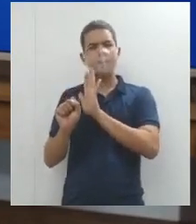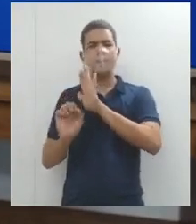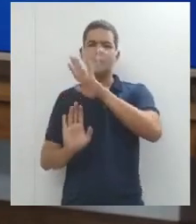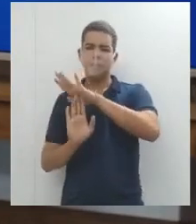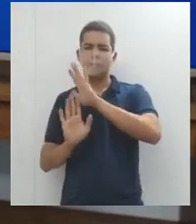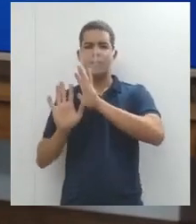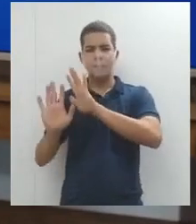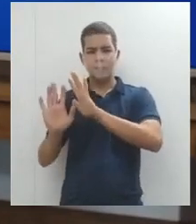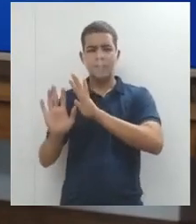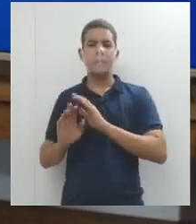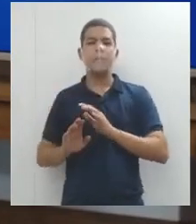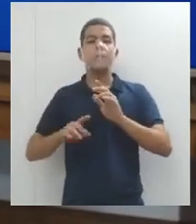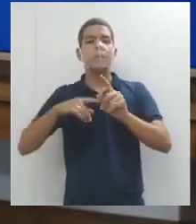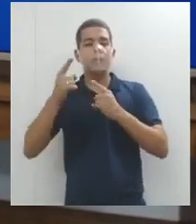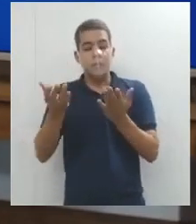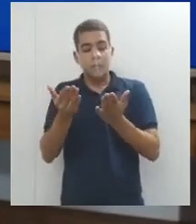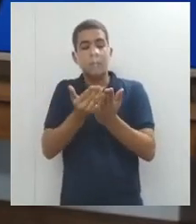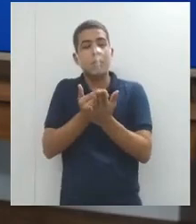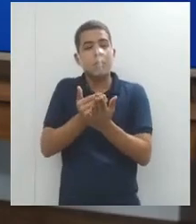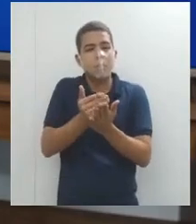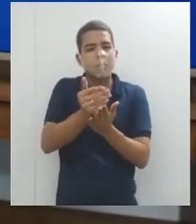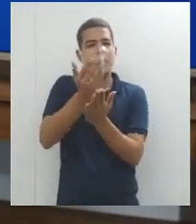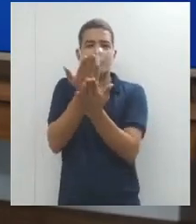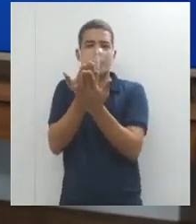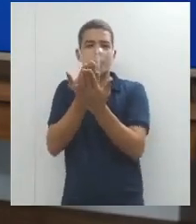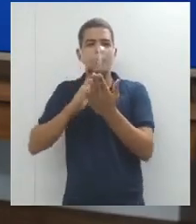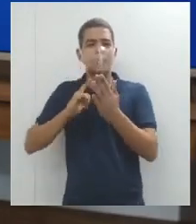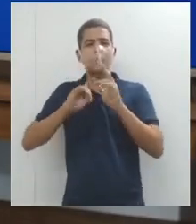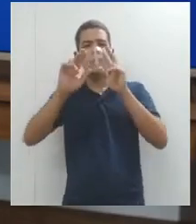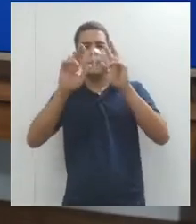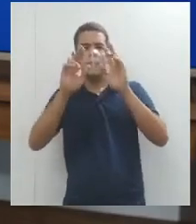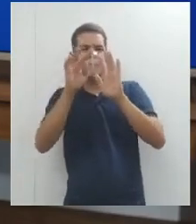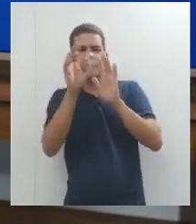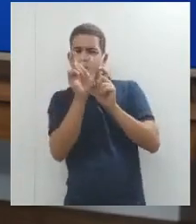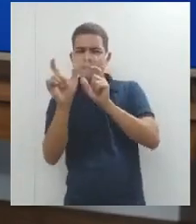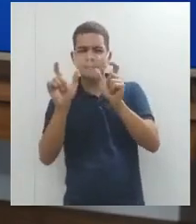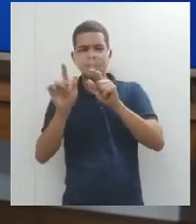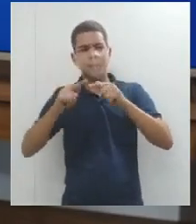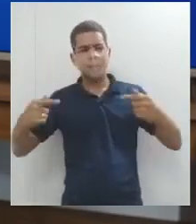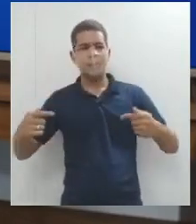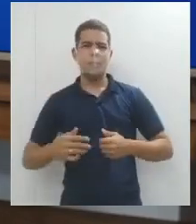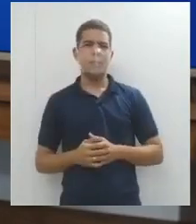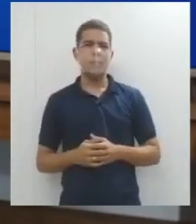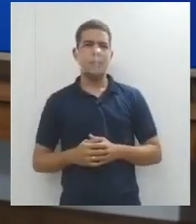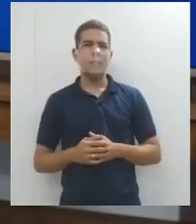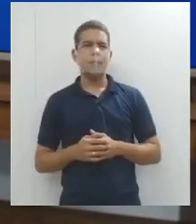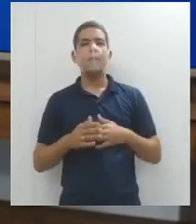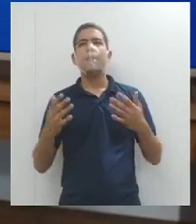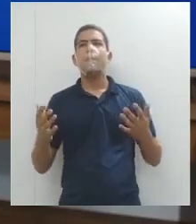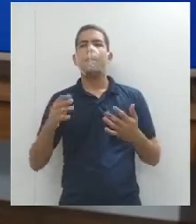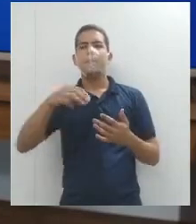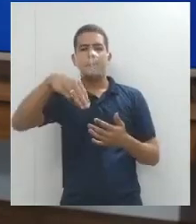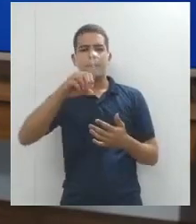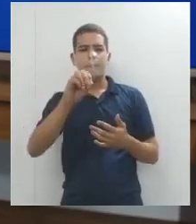começo desse estudo, tá? Dos termos gramaticais. Mas as morfológicas, eu já coloquei